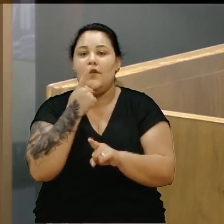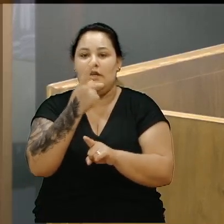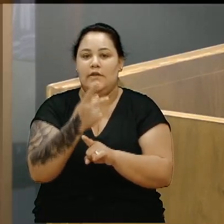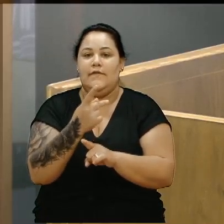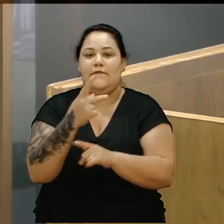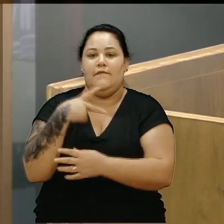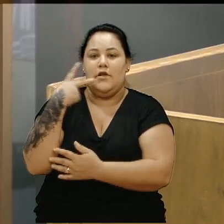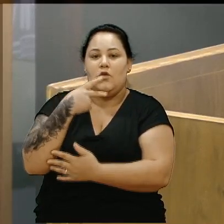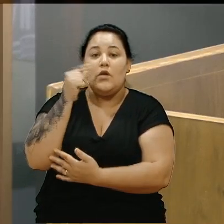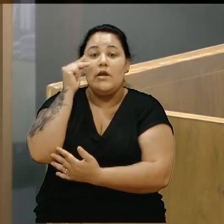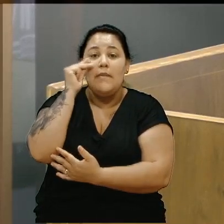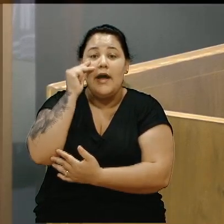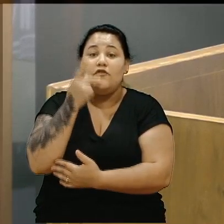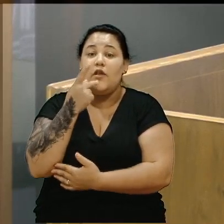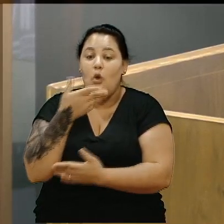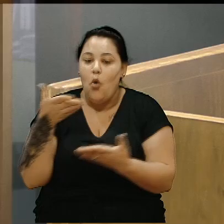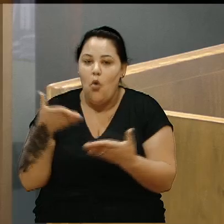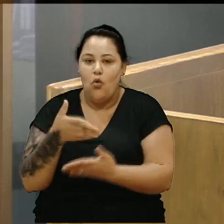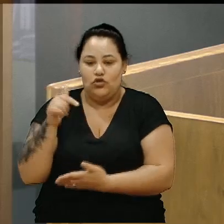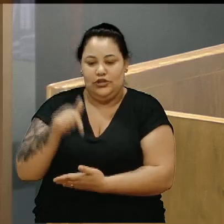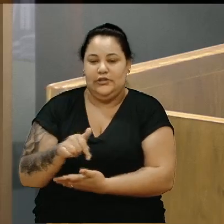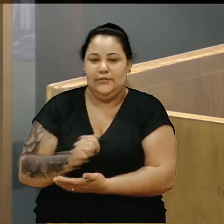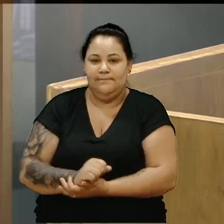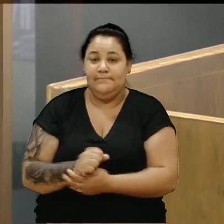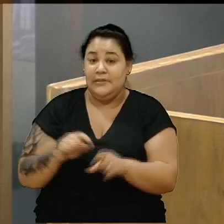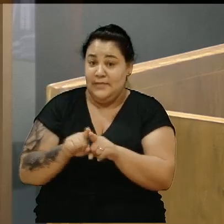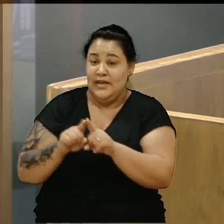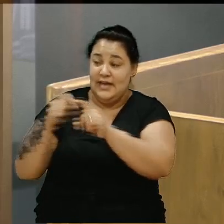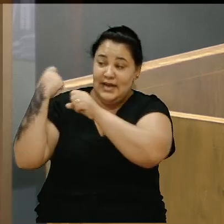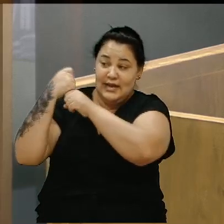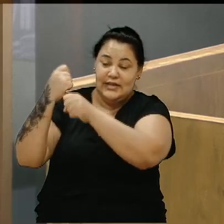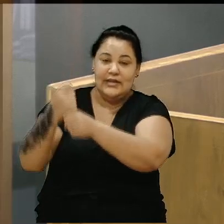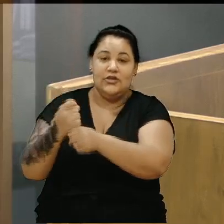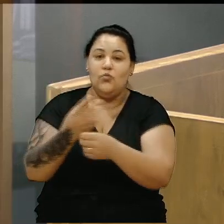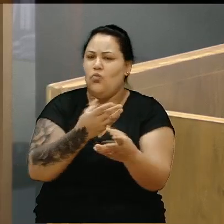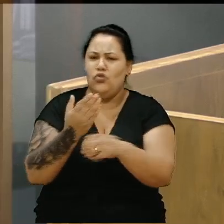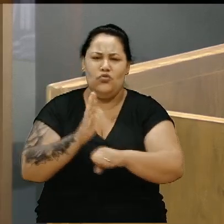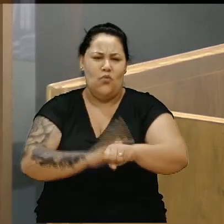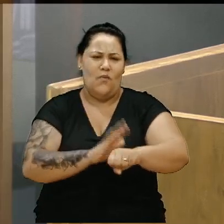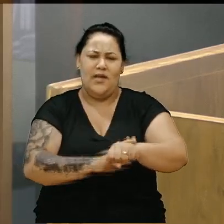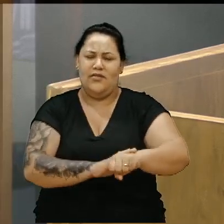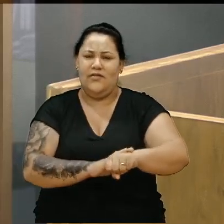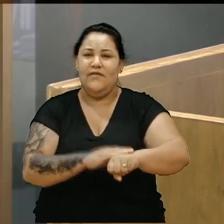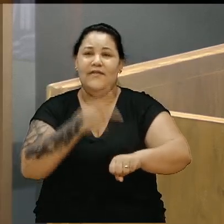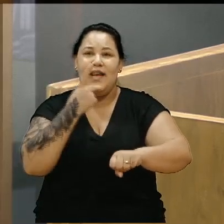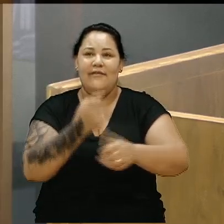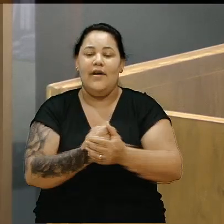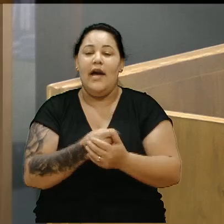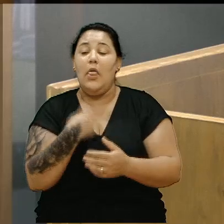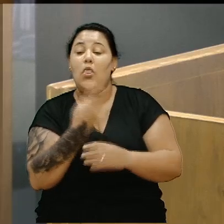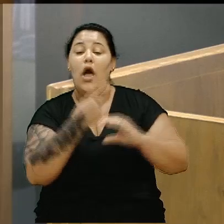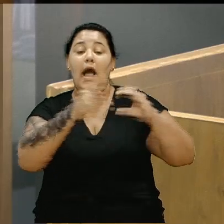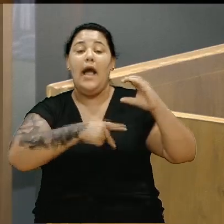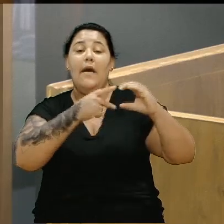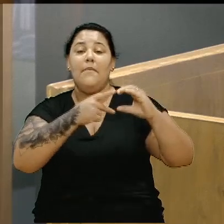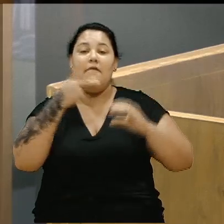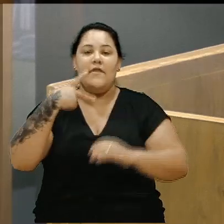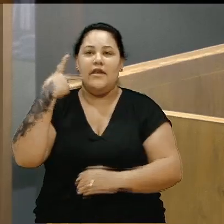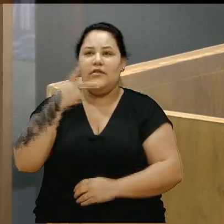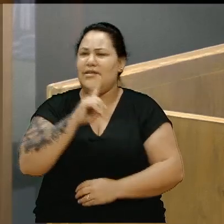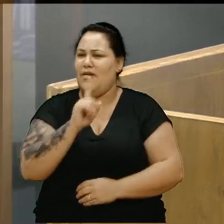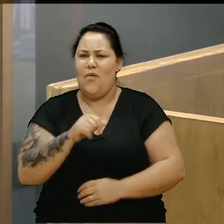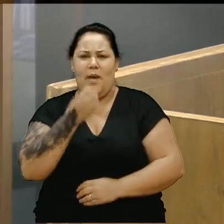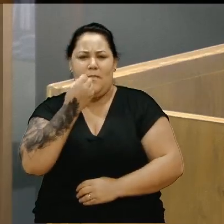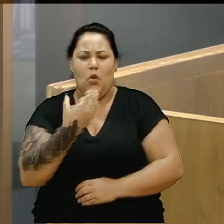aqui, que no passado, em muitos momentos, diziam a nossa Câmara de Vereadores não está legal,